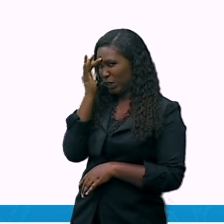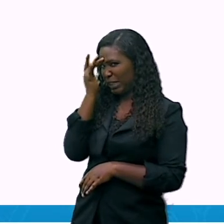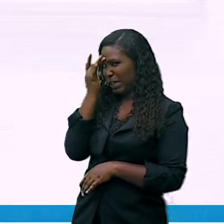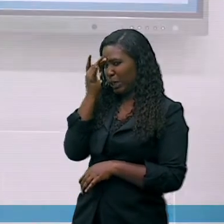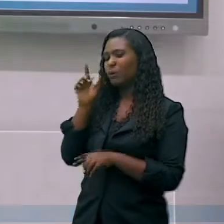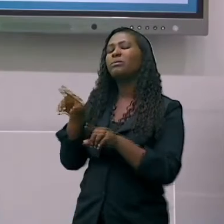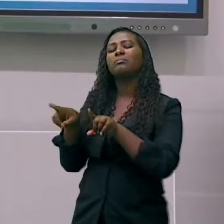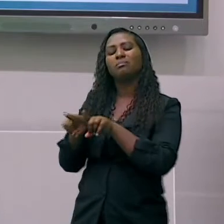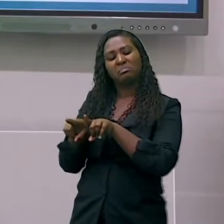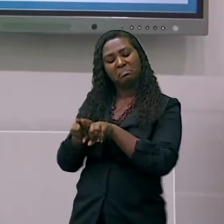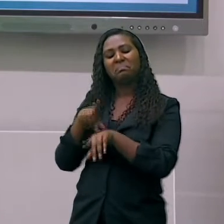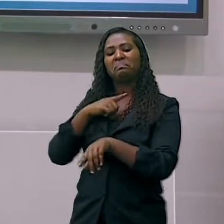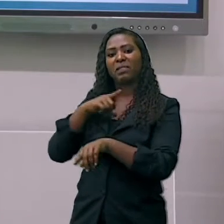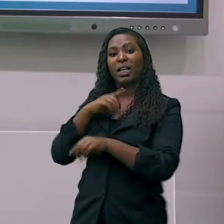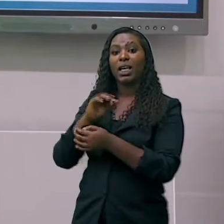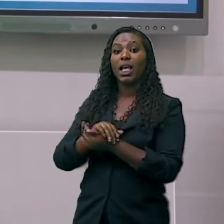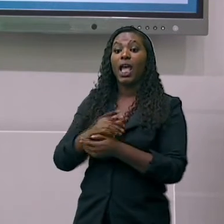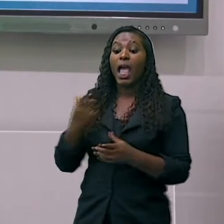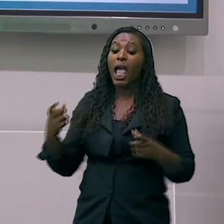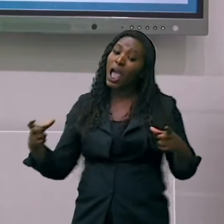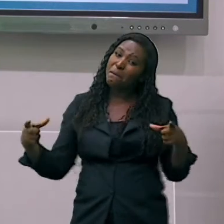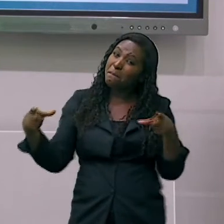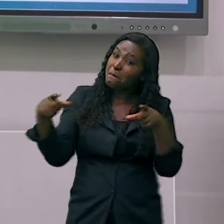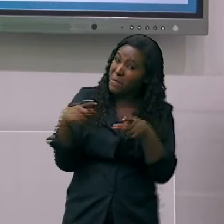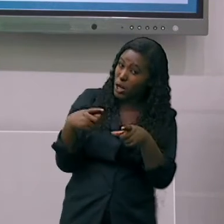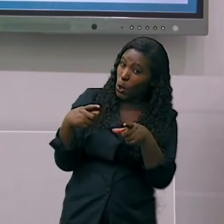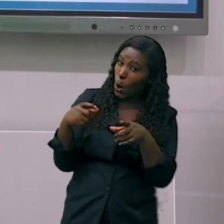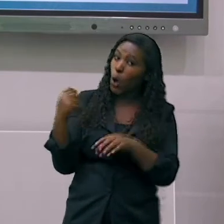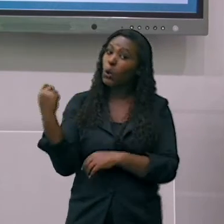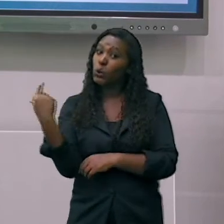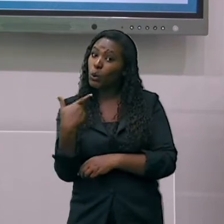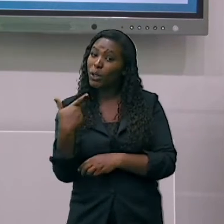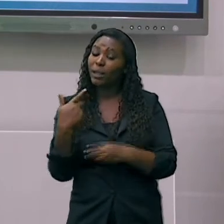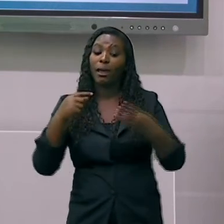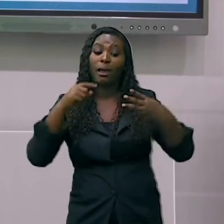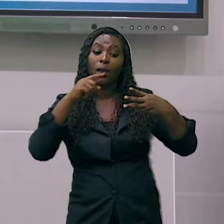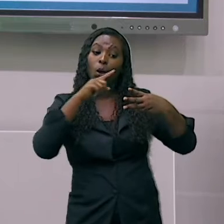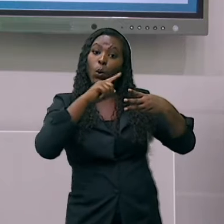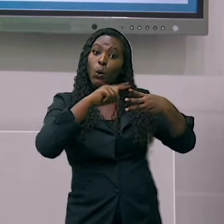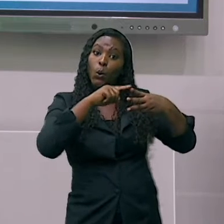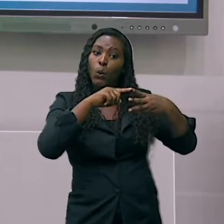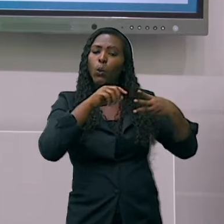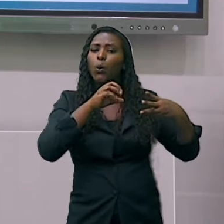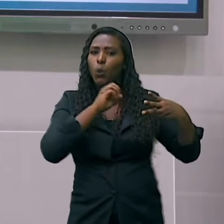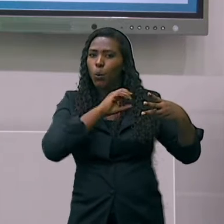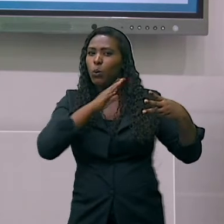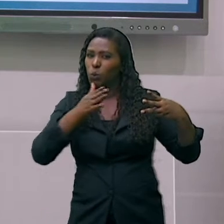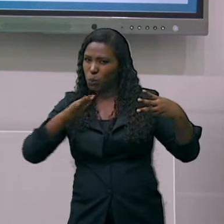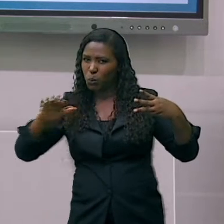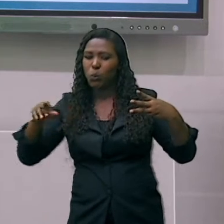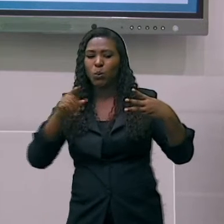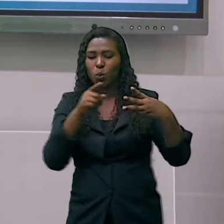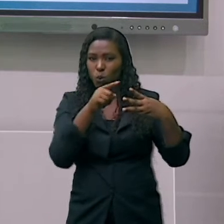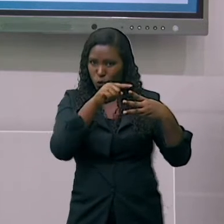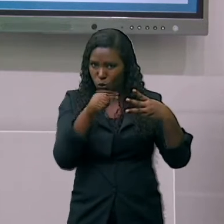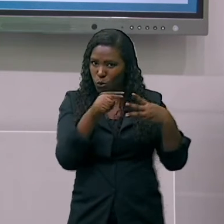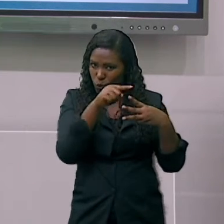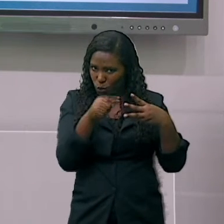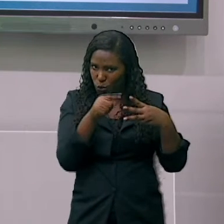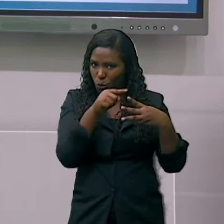aos oceanos Pacífico e Atlântico, porém apresenta grandes